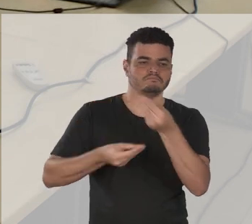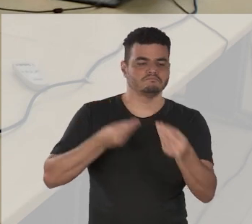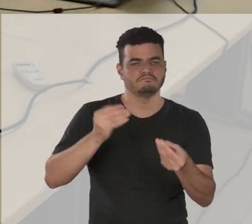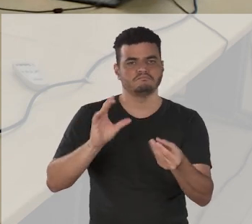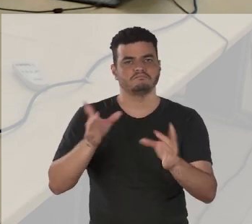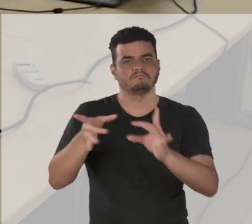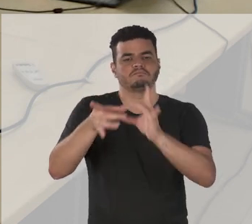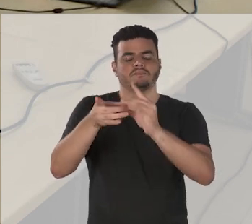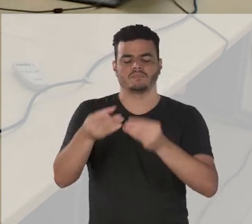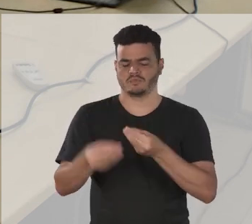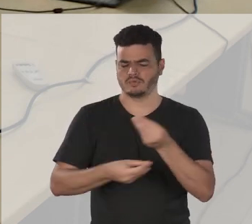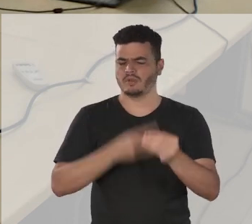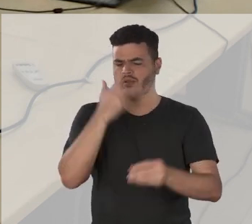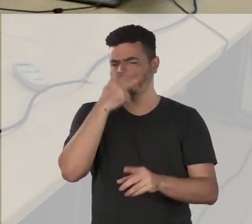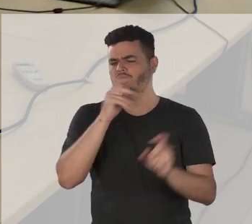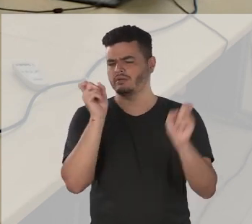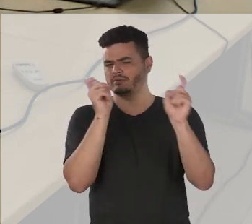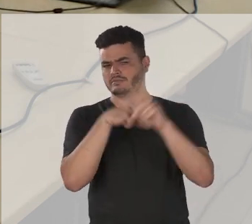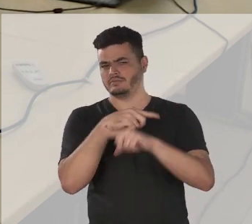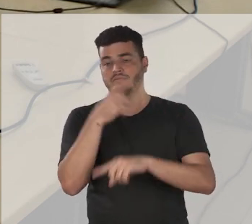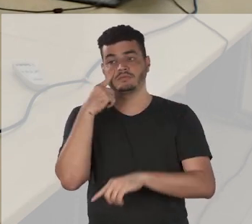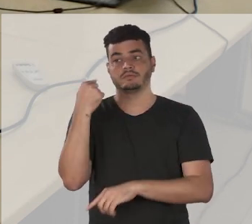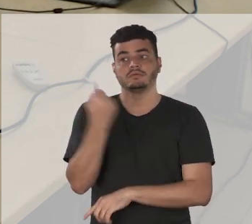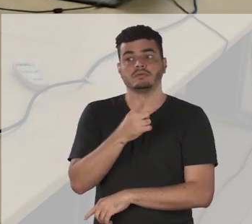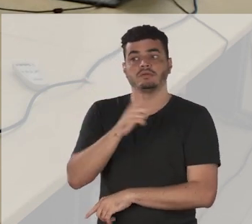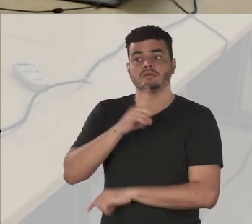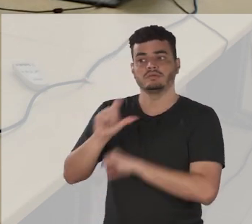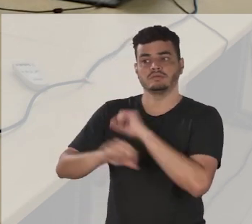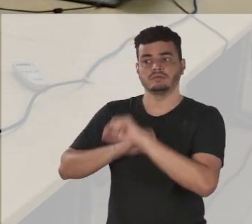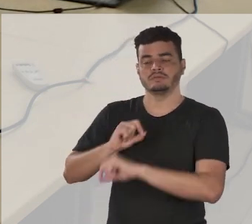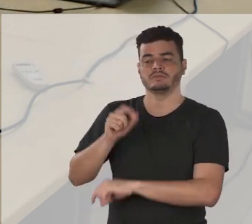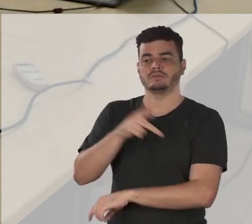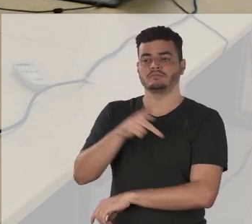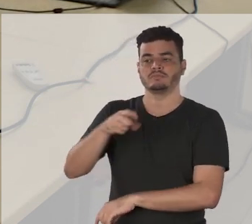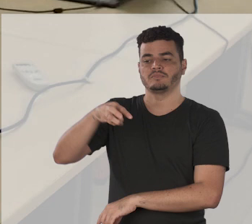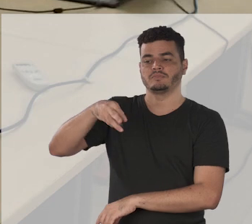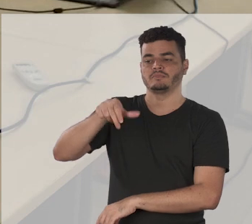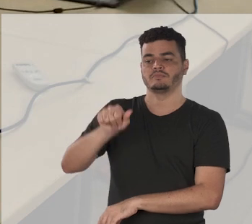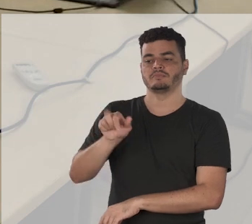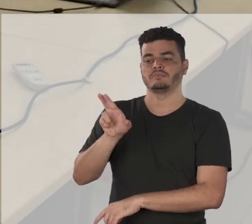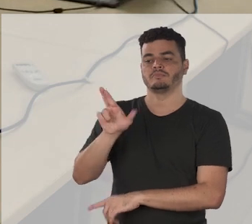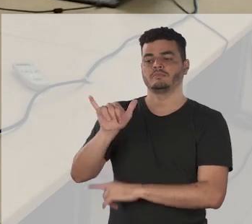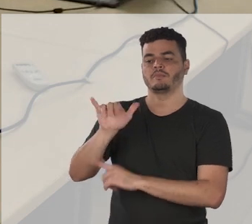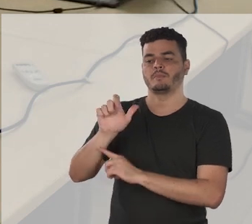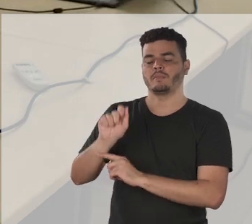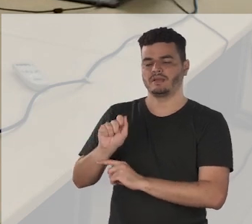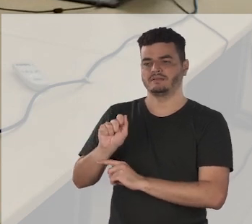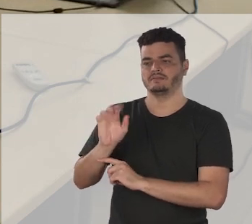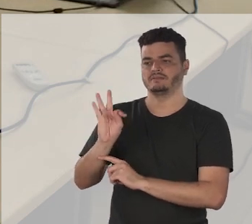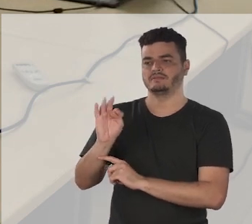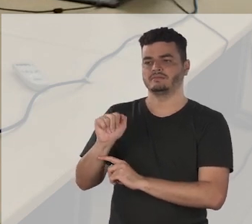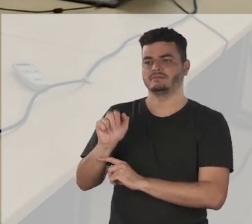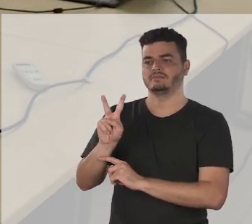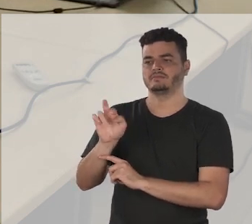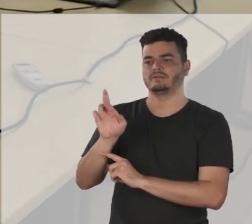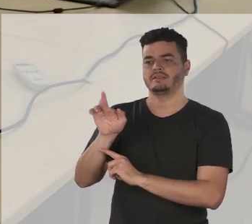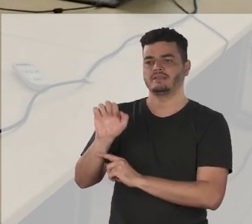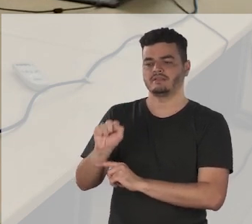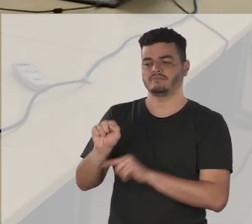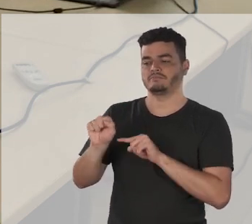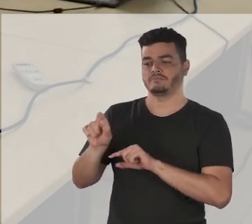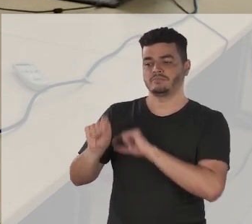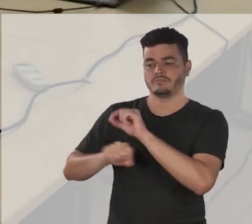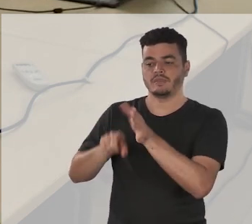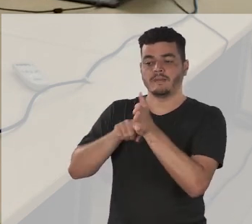essa questão do texto... temos aqui a professora Márcia Tavares, que estuda muito a relação do livro, imagem, né? Então, vale a pena